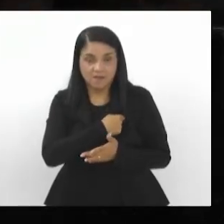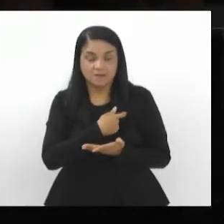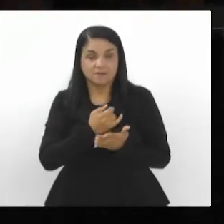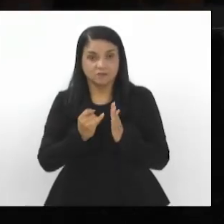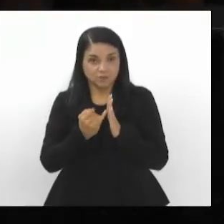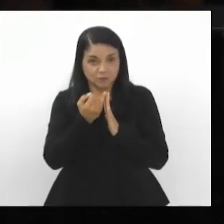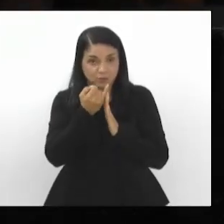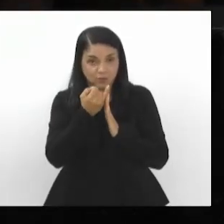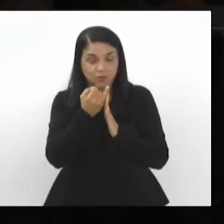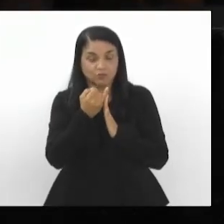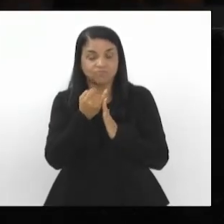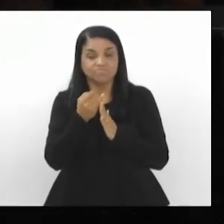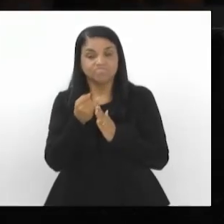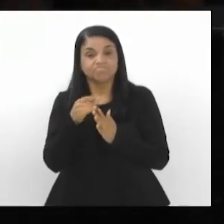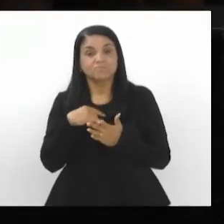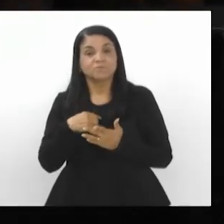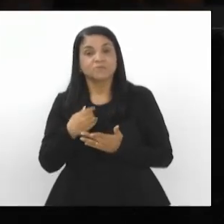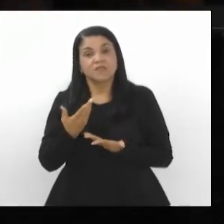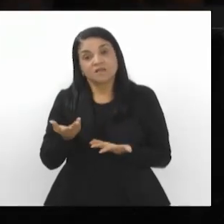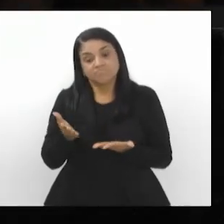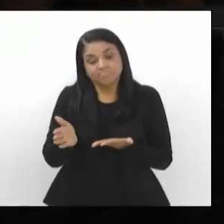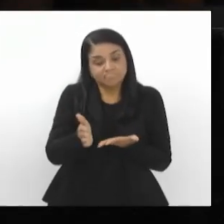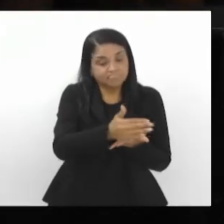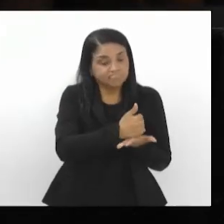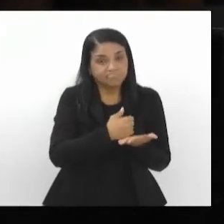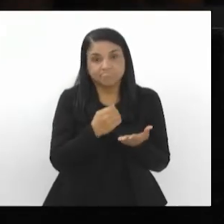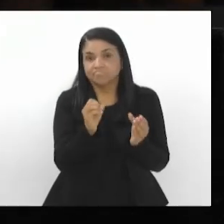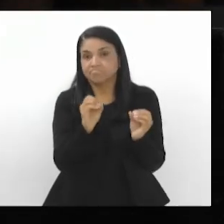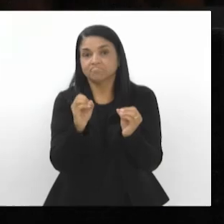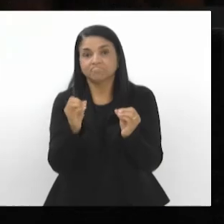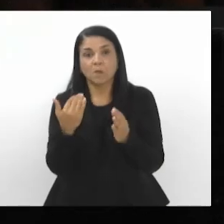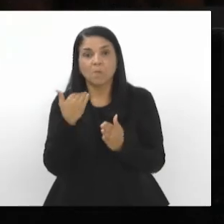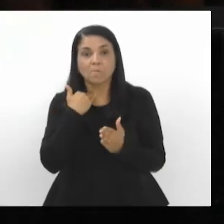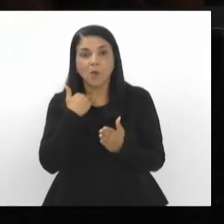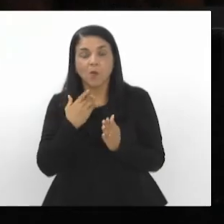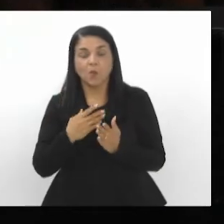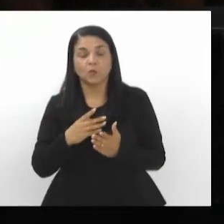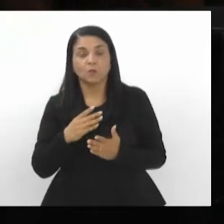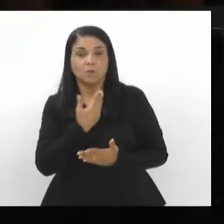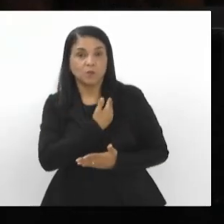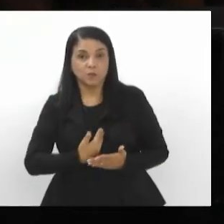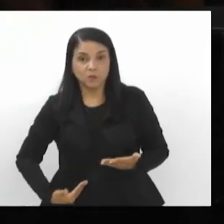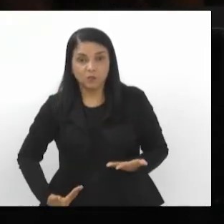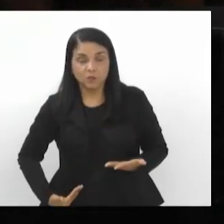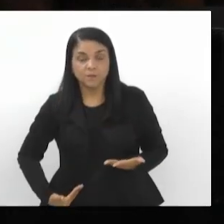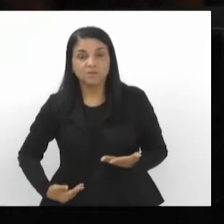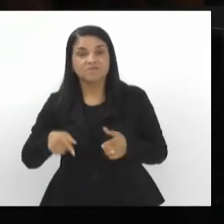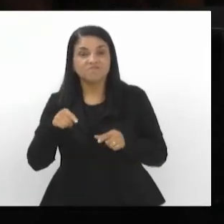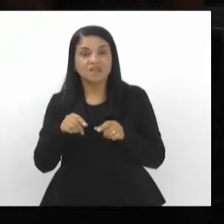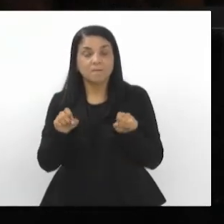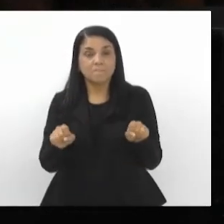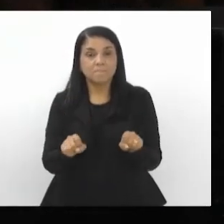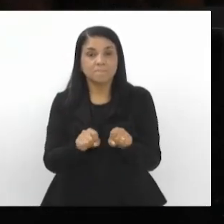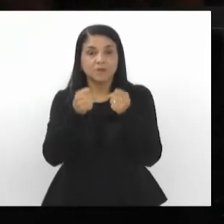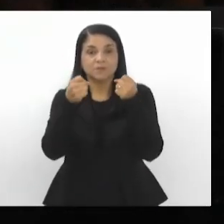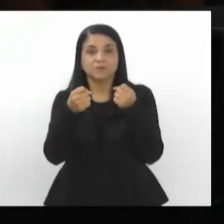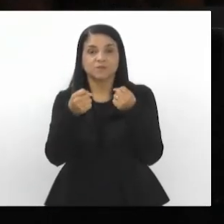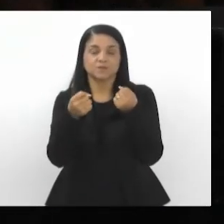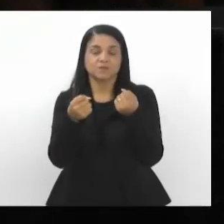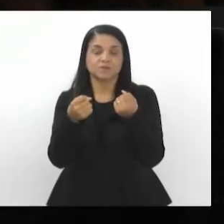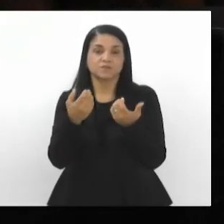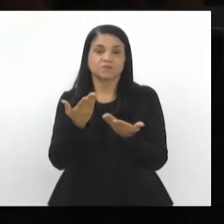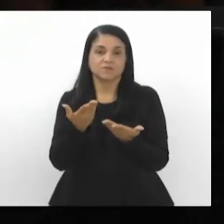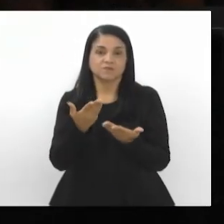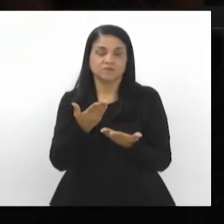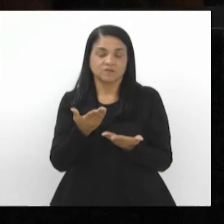públicos e isso mexe diretamente com o orçamento, isso mexe diretamente com a capacidade que o governo